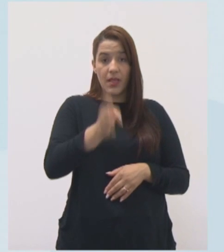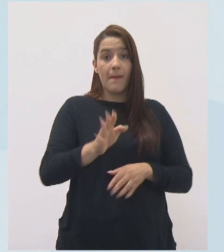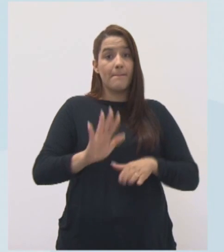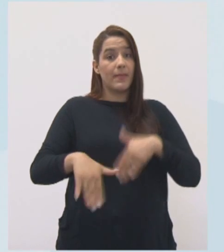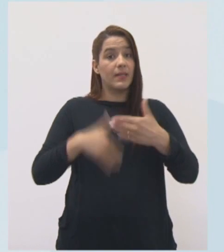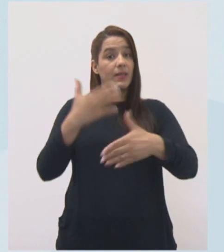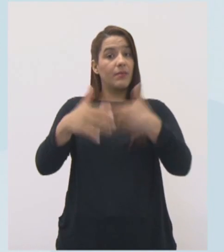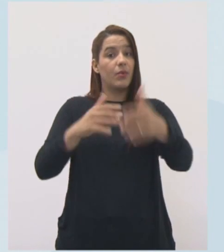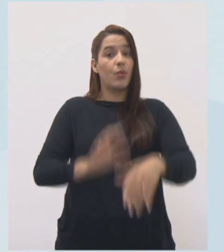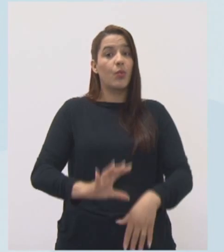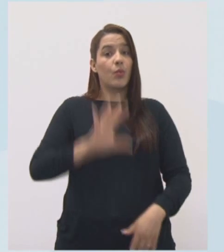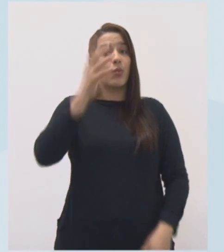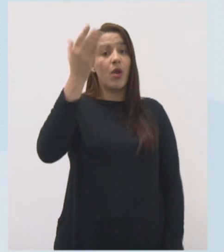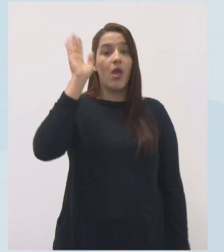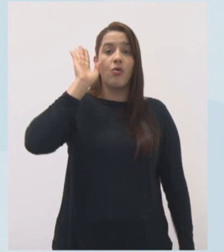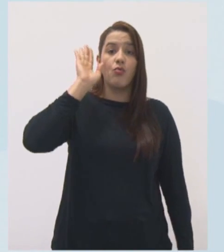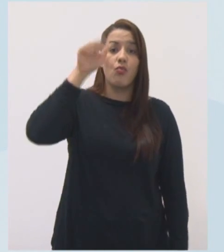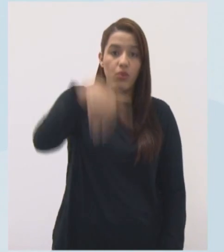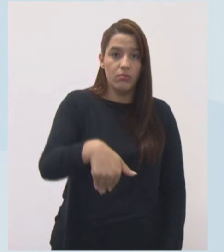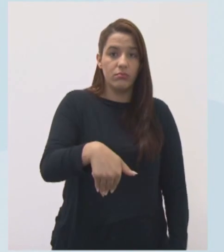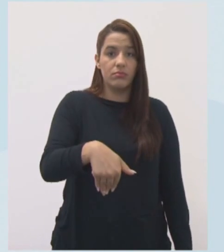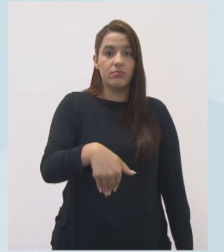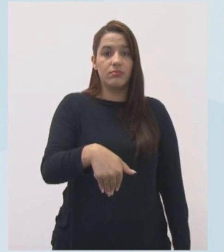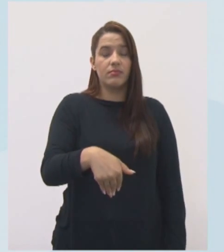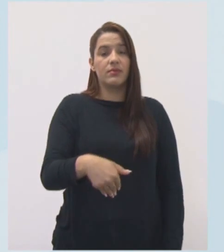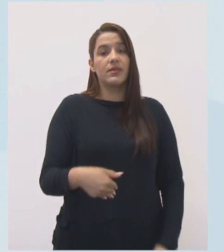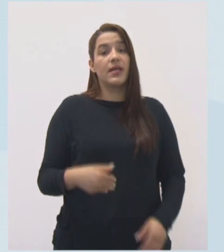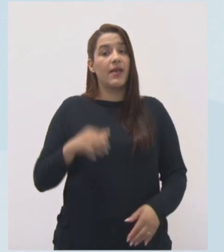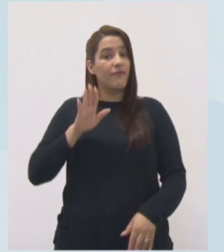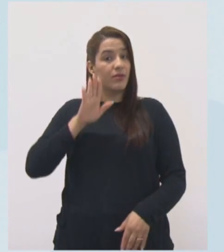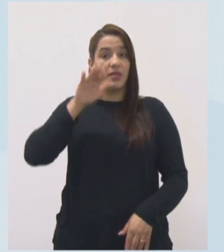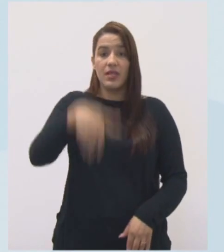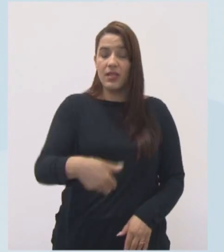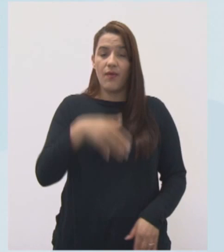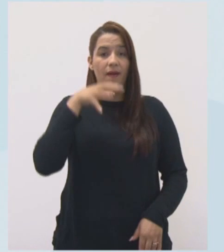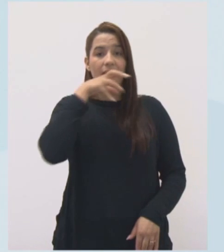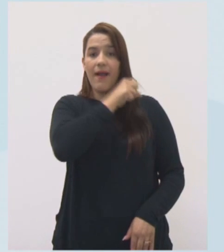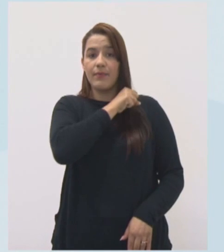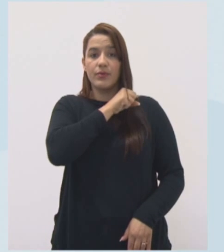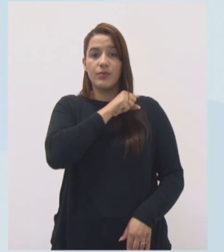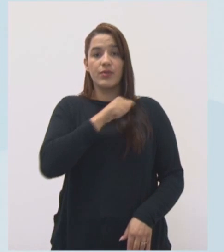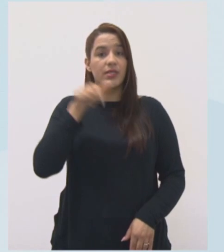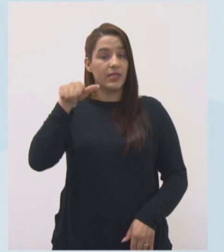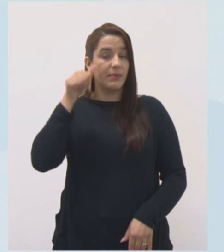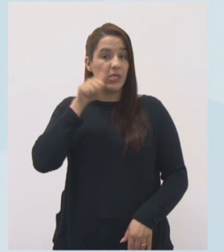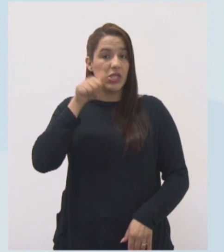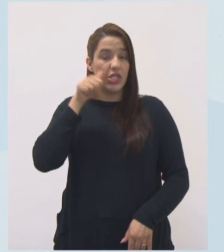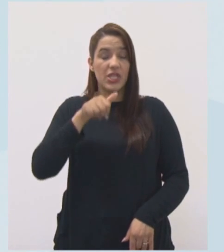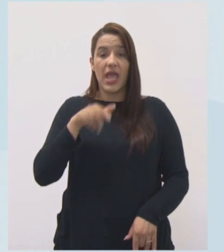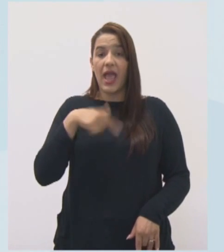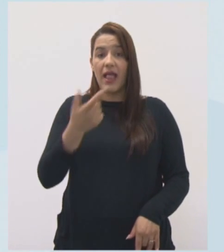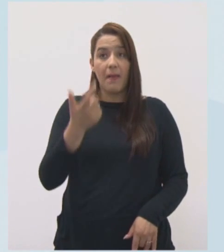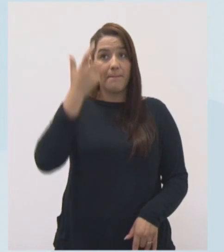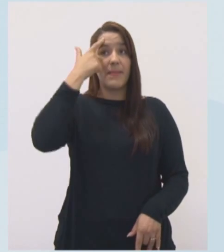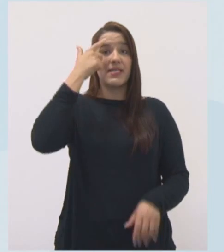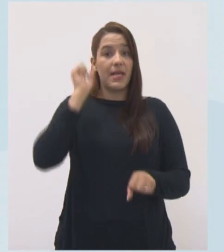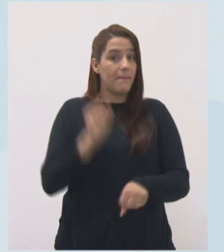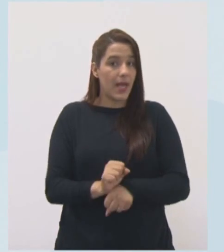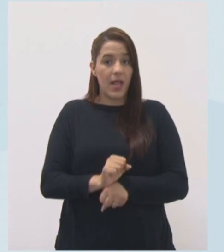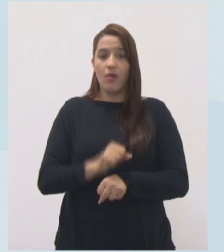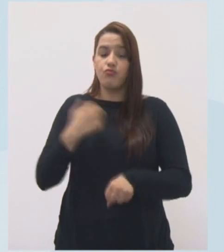pedaço. Depois afundava de repente. Tão de repente que Alice não teve nem tempo de pensar em